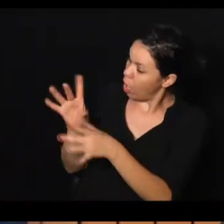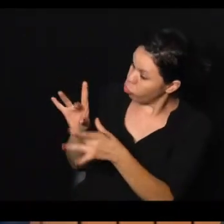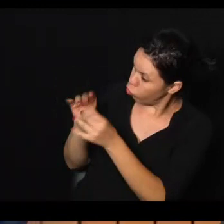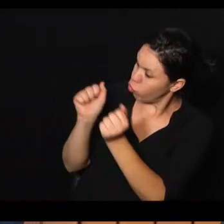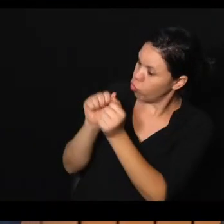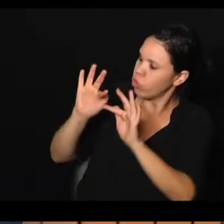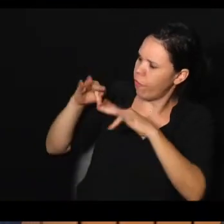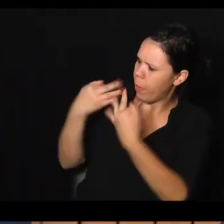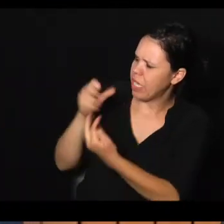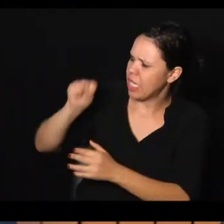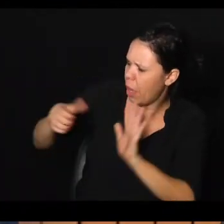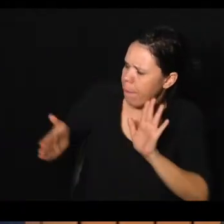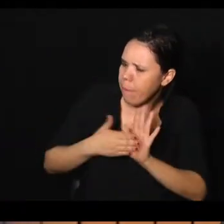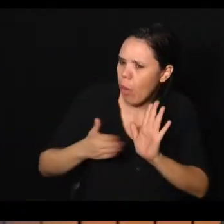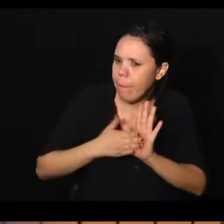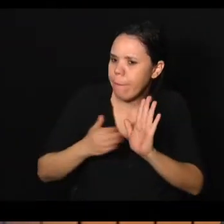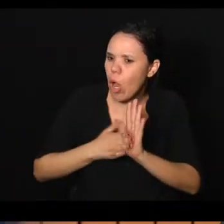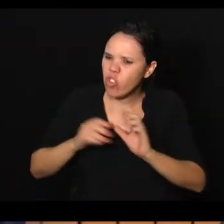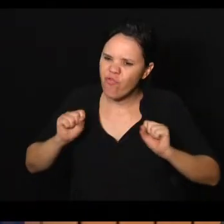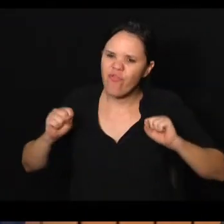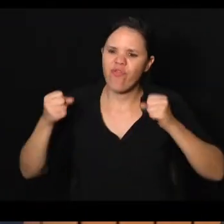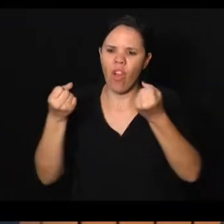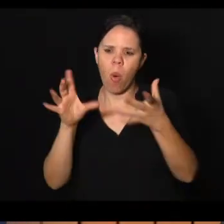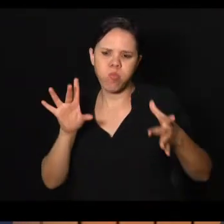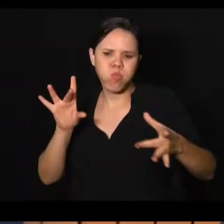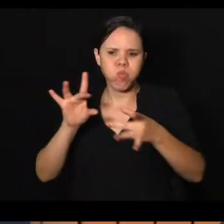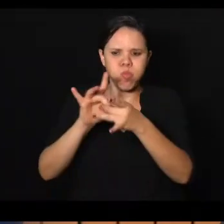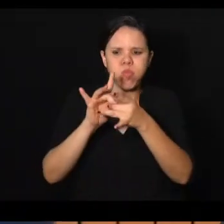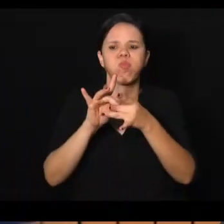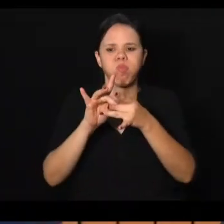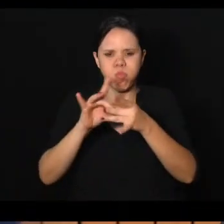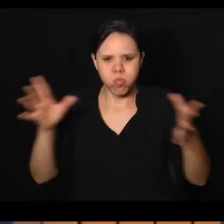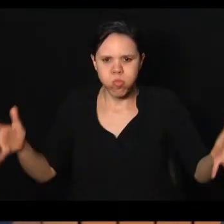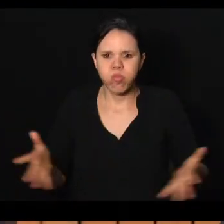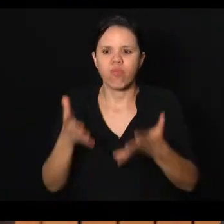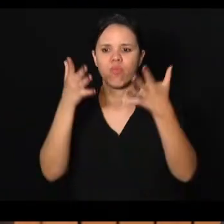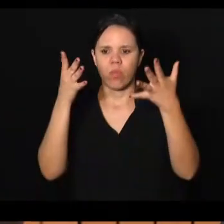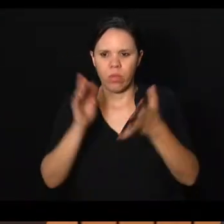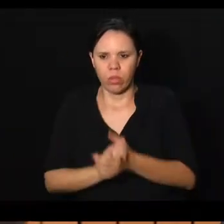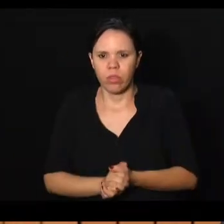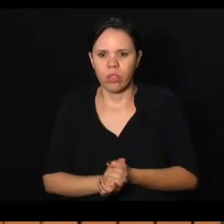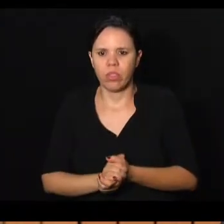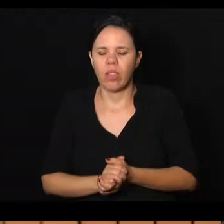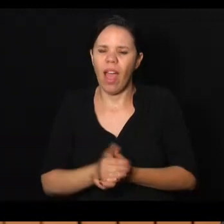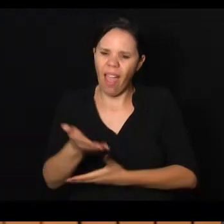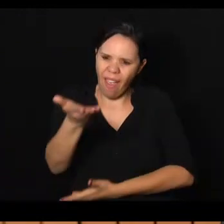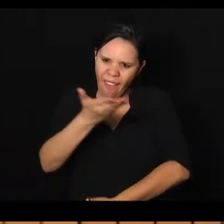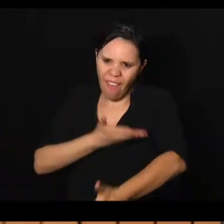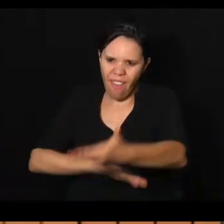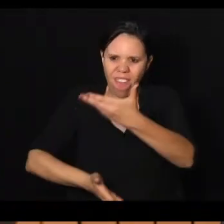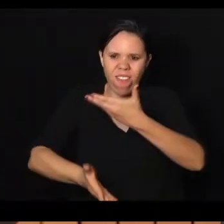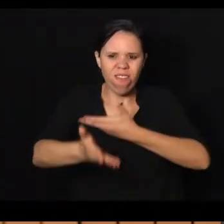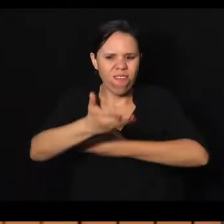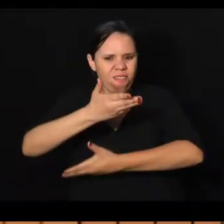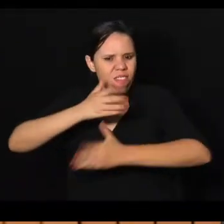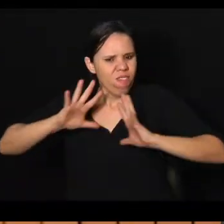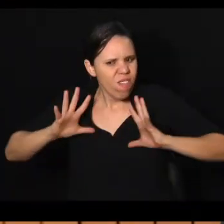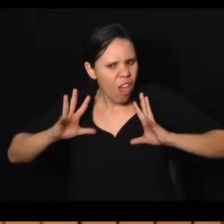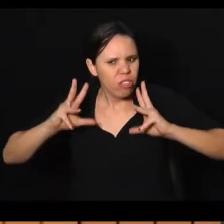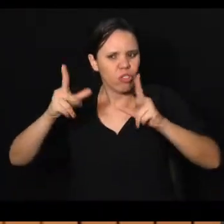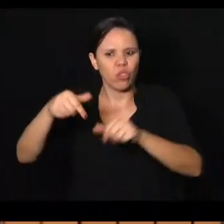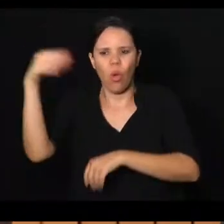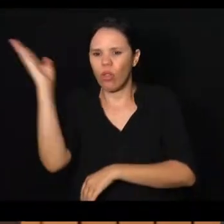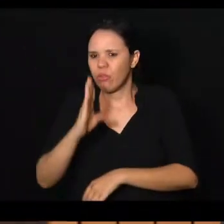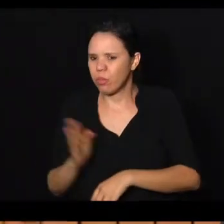vindo com essa proposta, fortalecer vínculos, fortalecer a relação transgeracional no